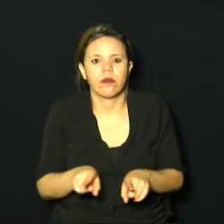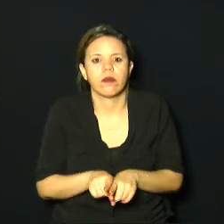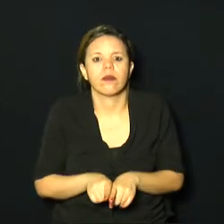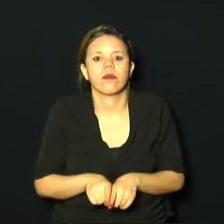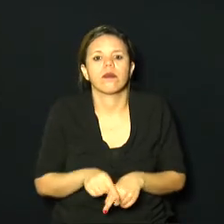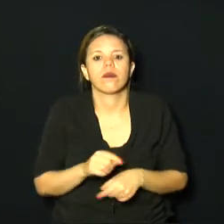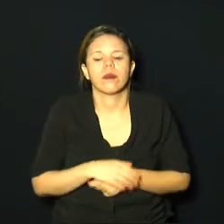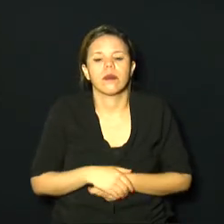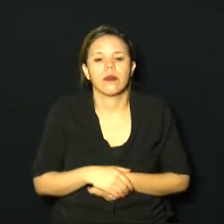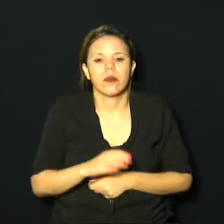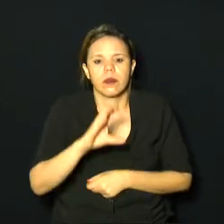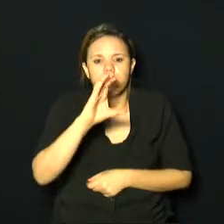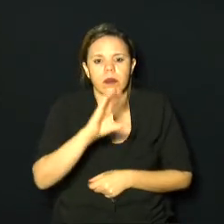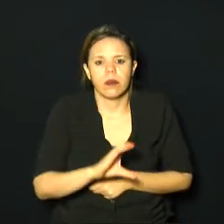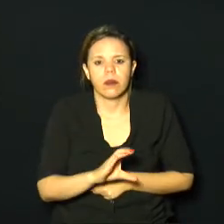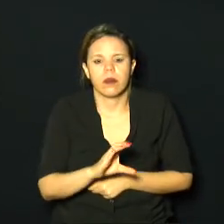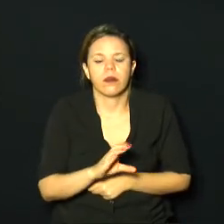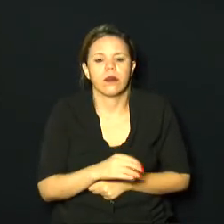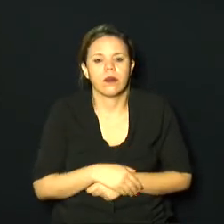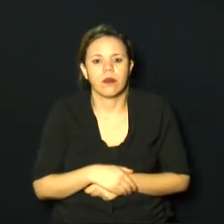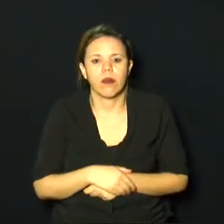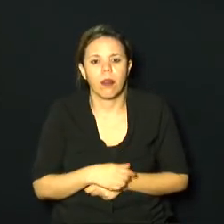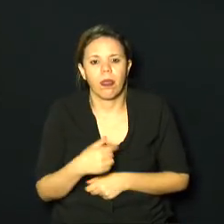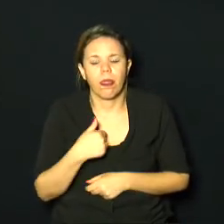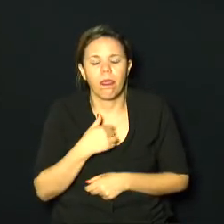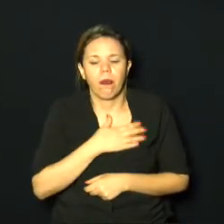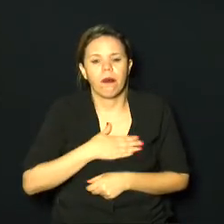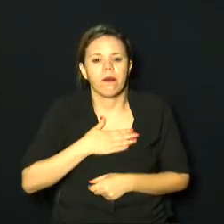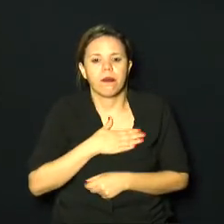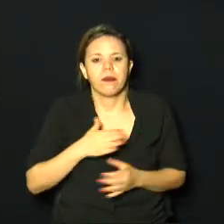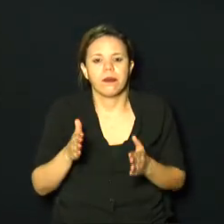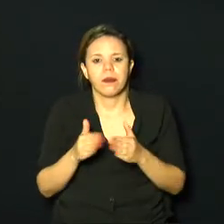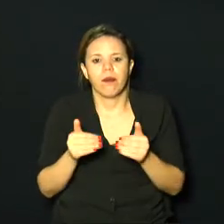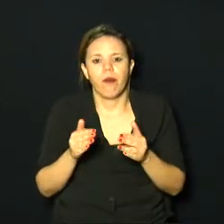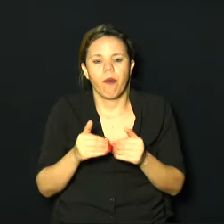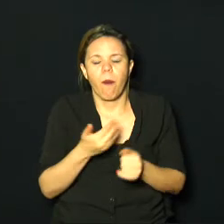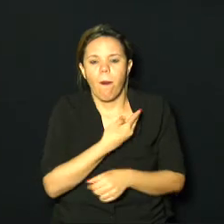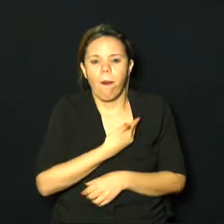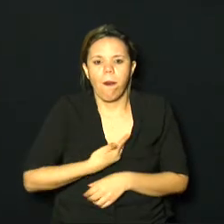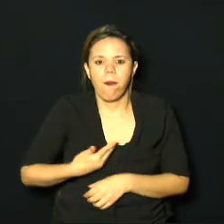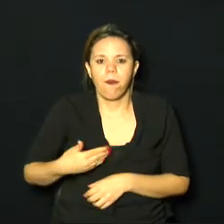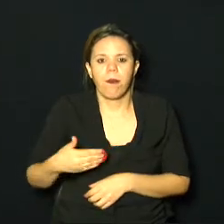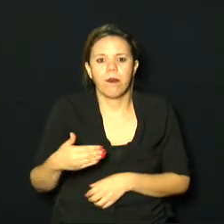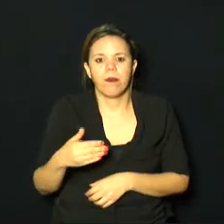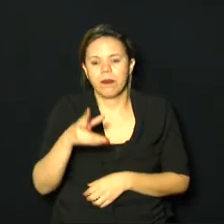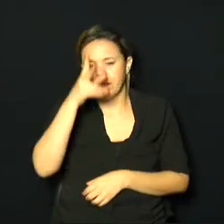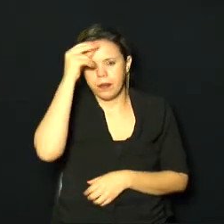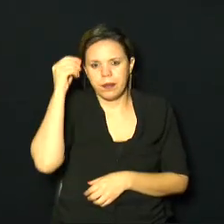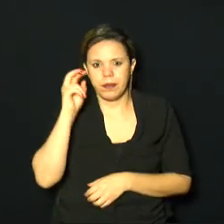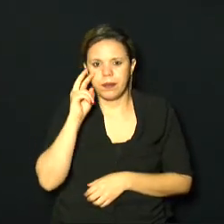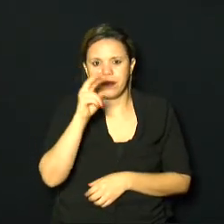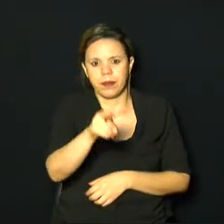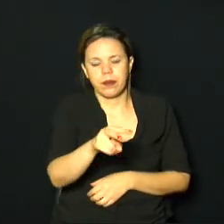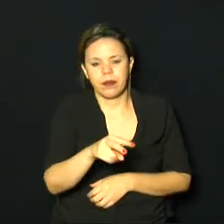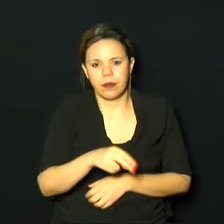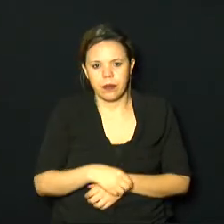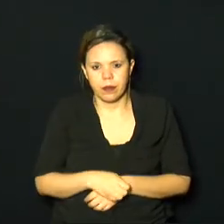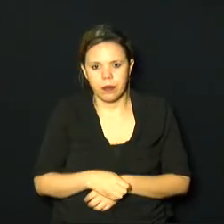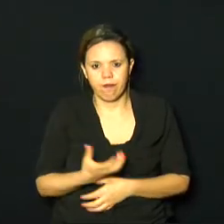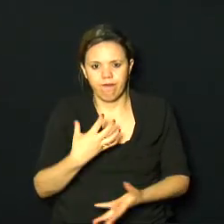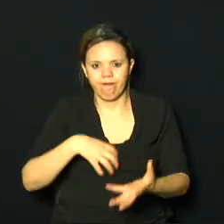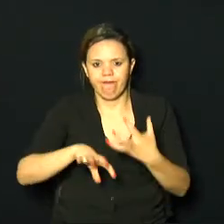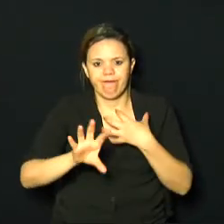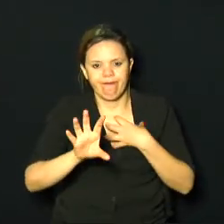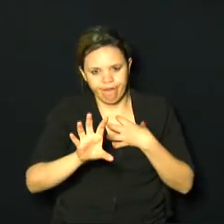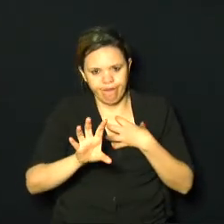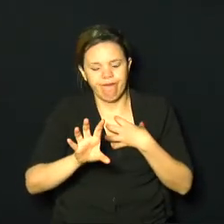como cidadão, né, eu gostaria de pedir que as autoridades públicas olhassem com bastante